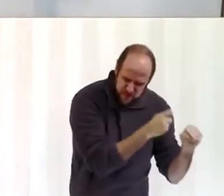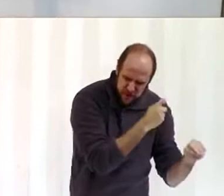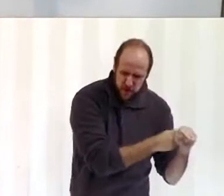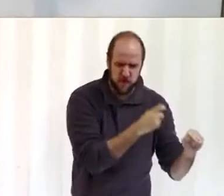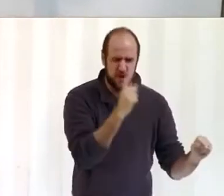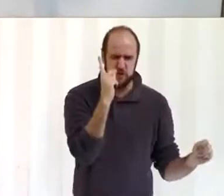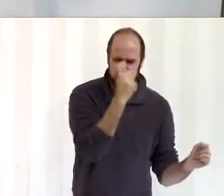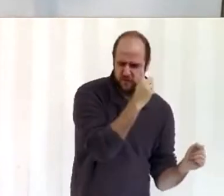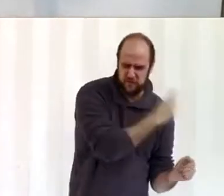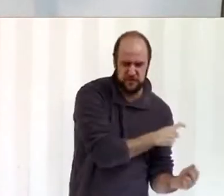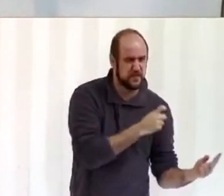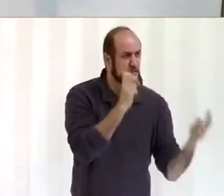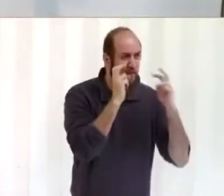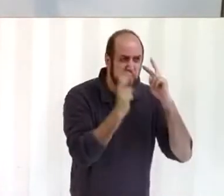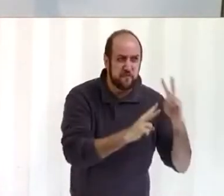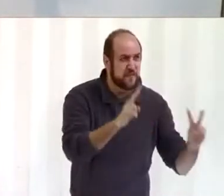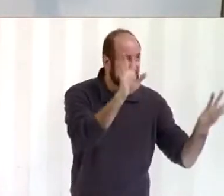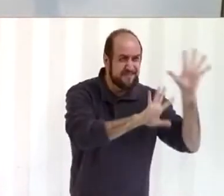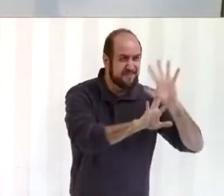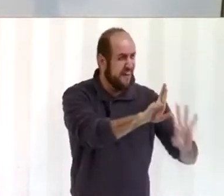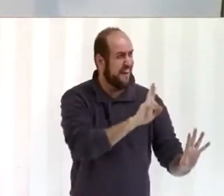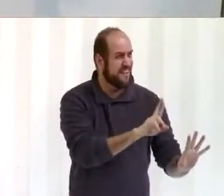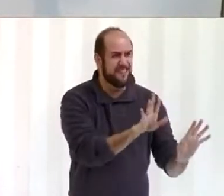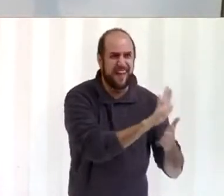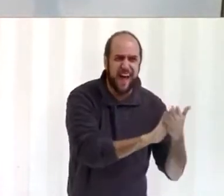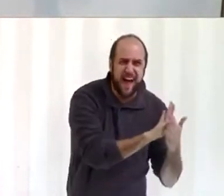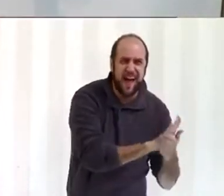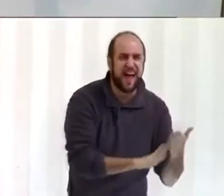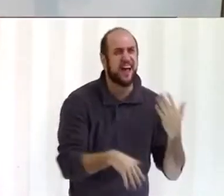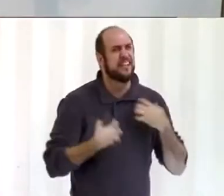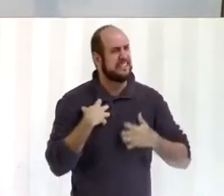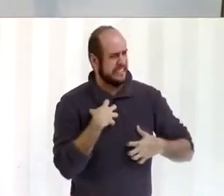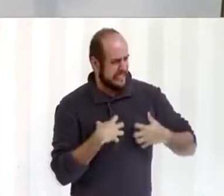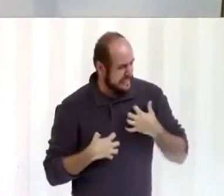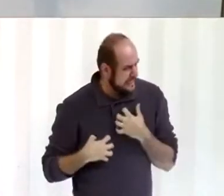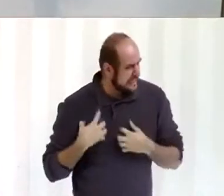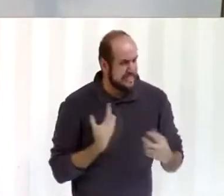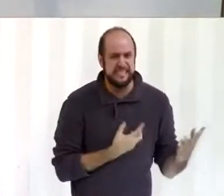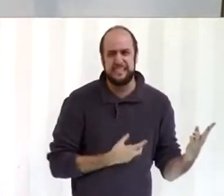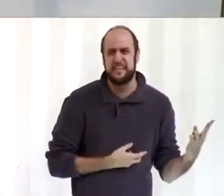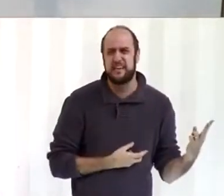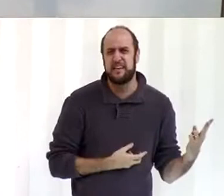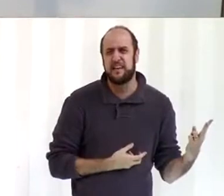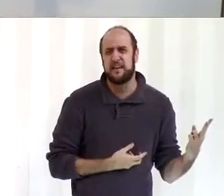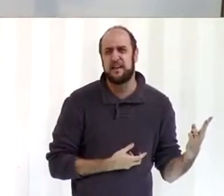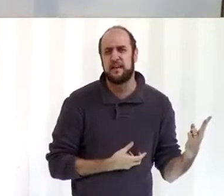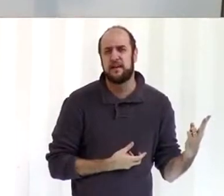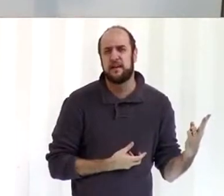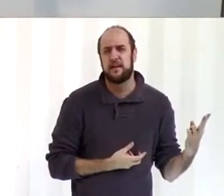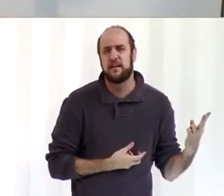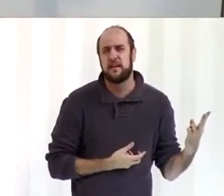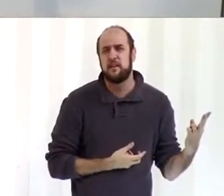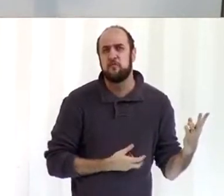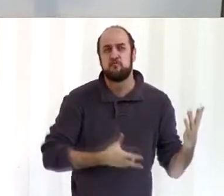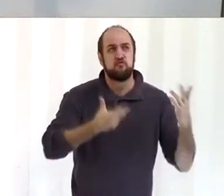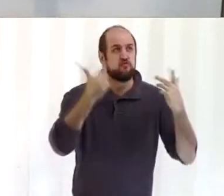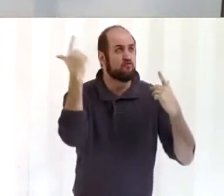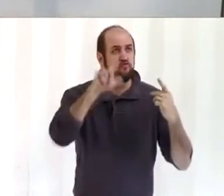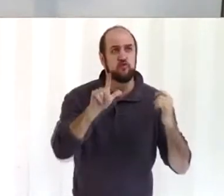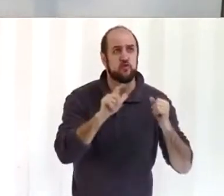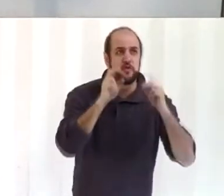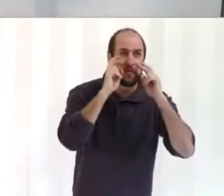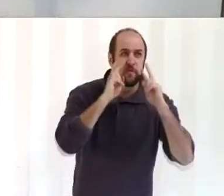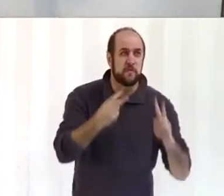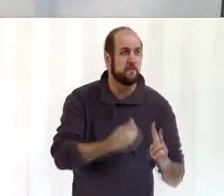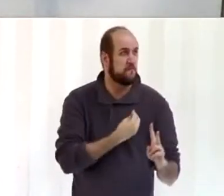não vendo qualquer solução ou qualquer possibilidade de uma